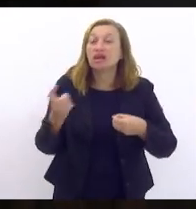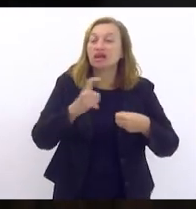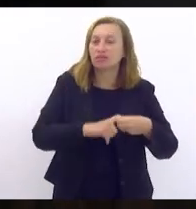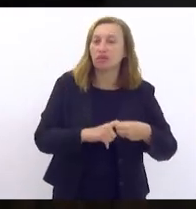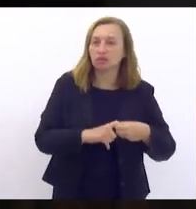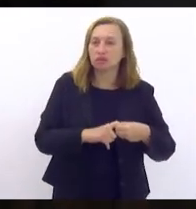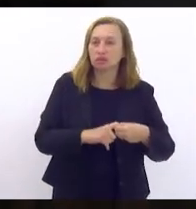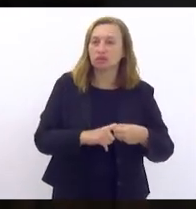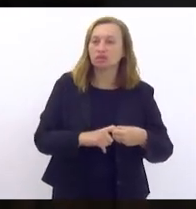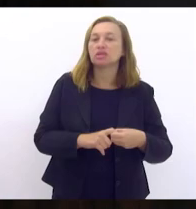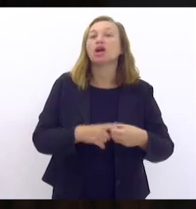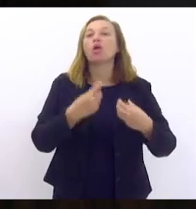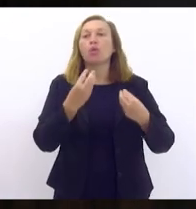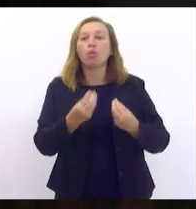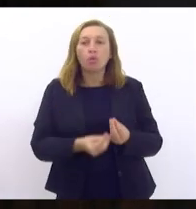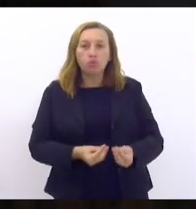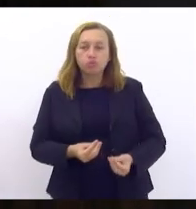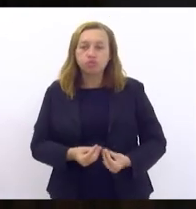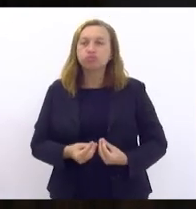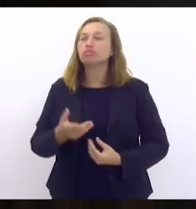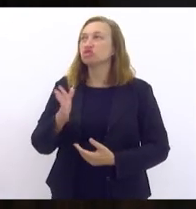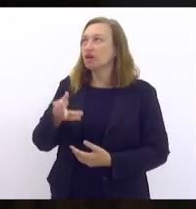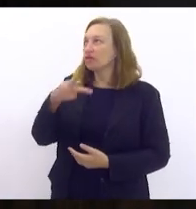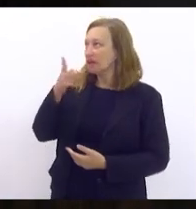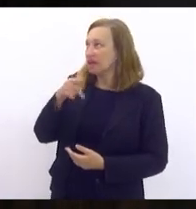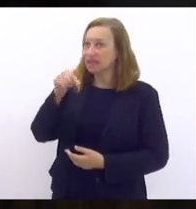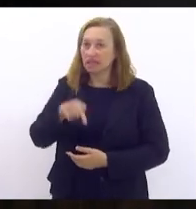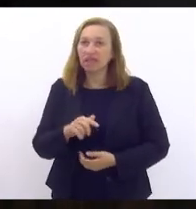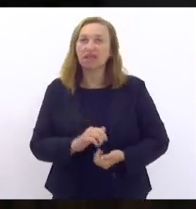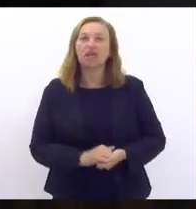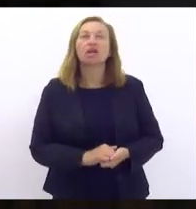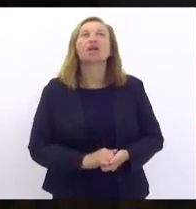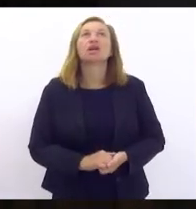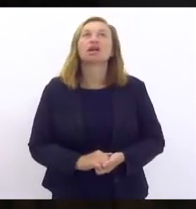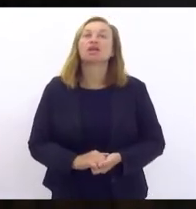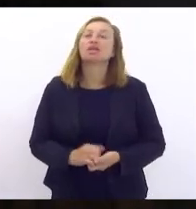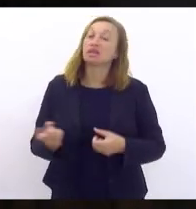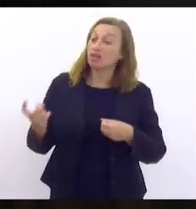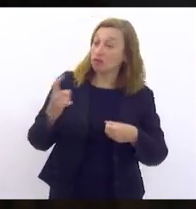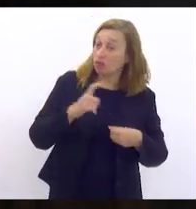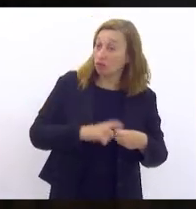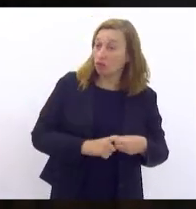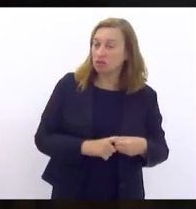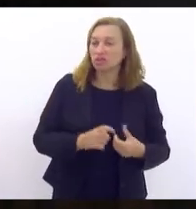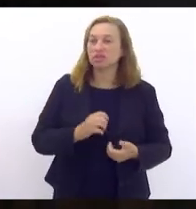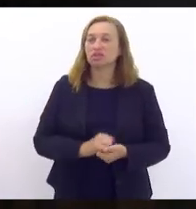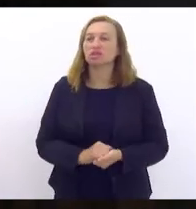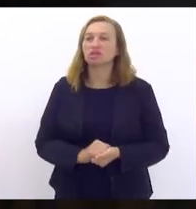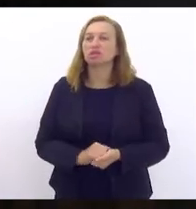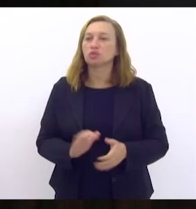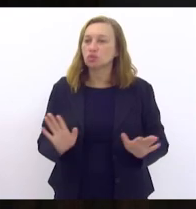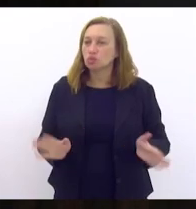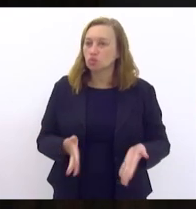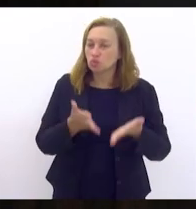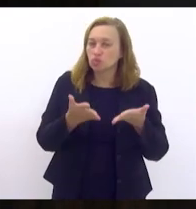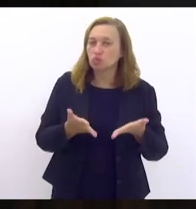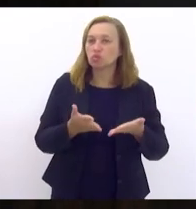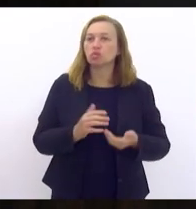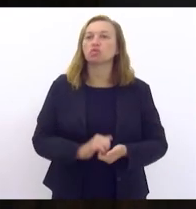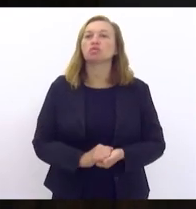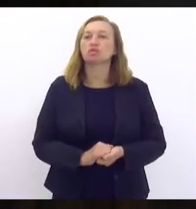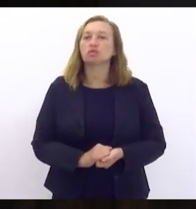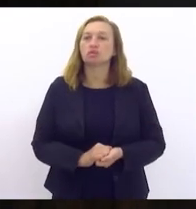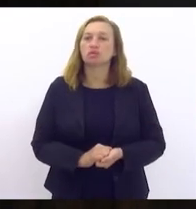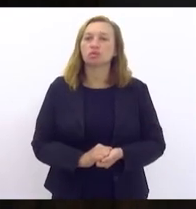assim como eu coloquei aqui a questão do da retomada e do incentivo levado